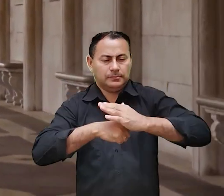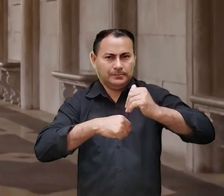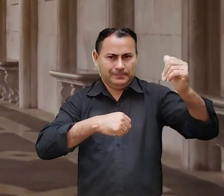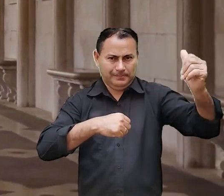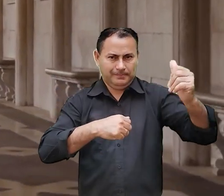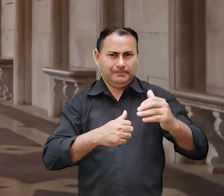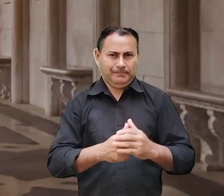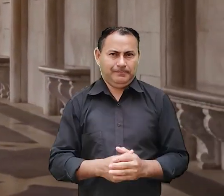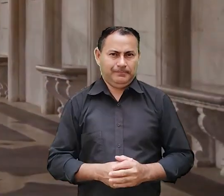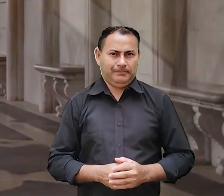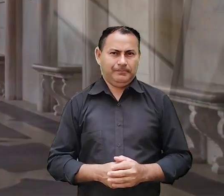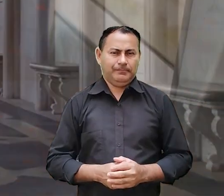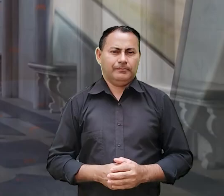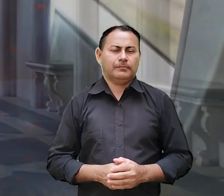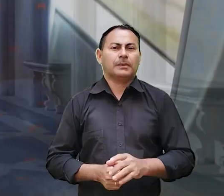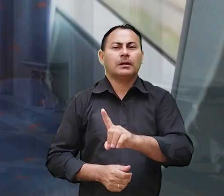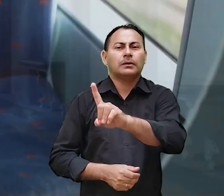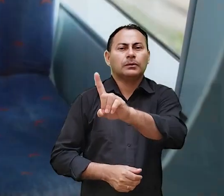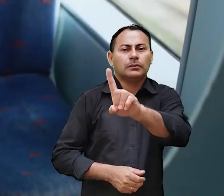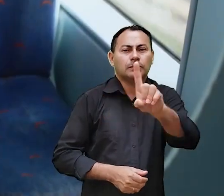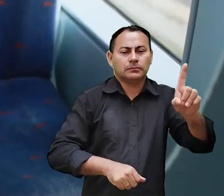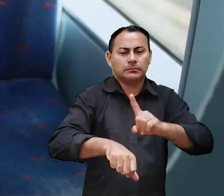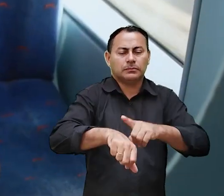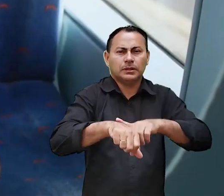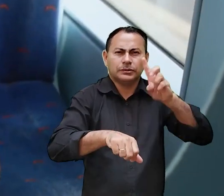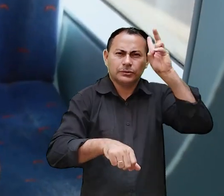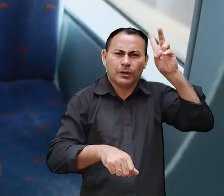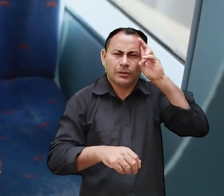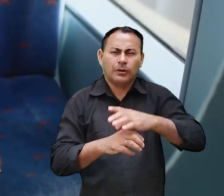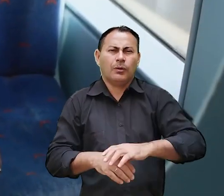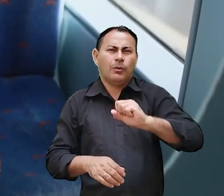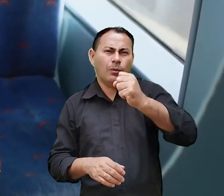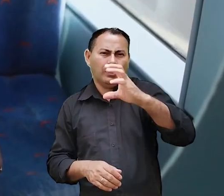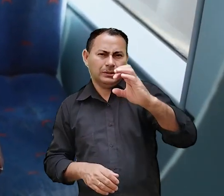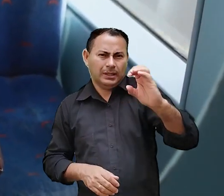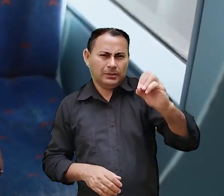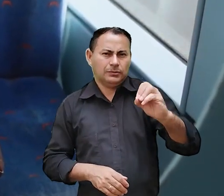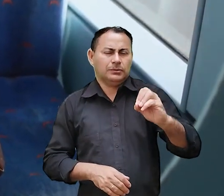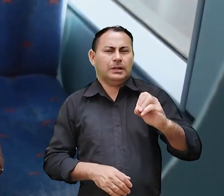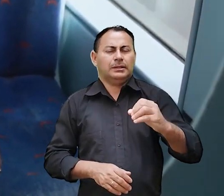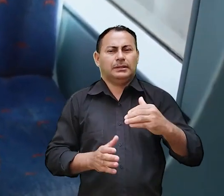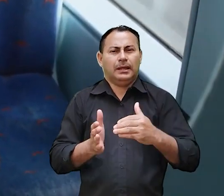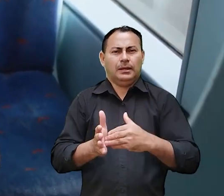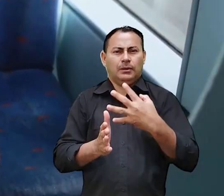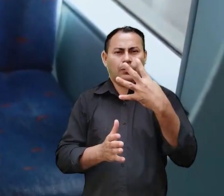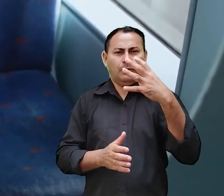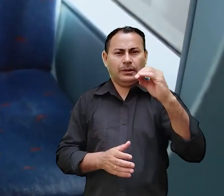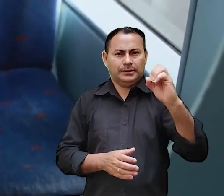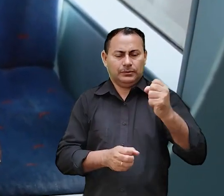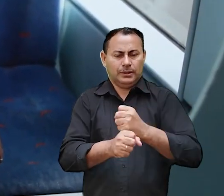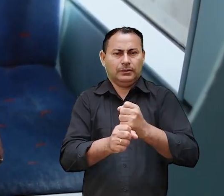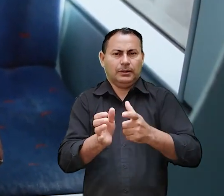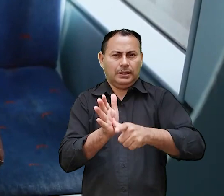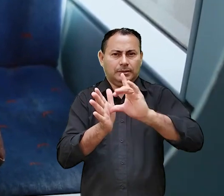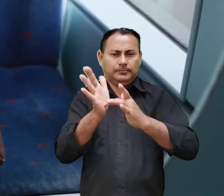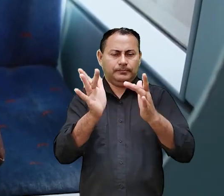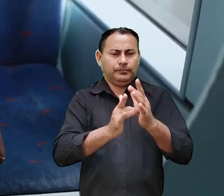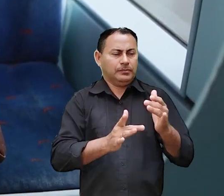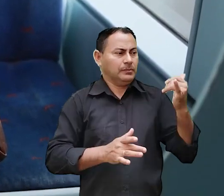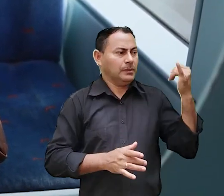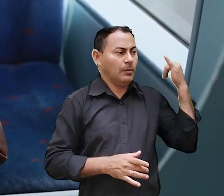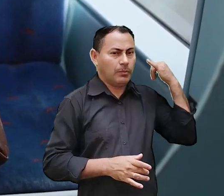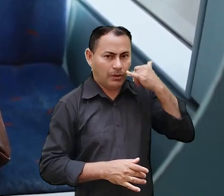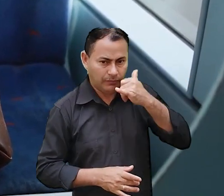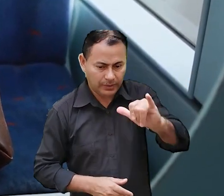o tinha chamado durante o período histórico de 800 a 400 anantes de. crist no qual os profetas